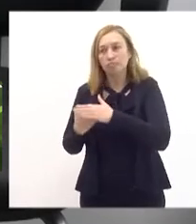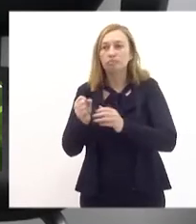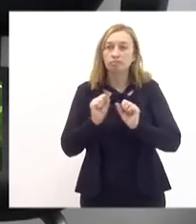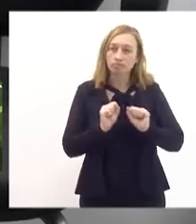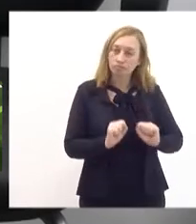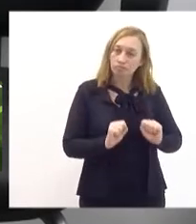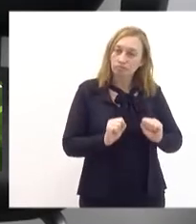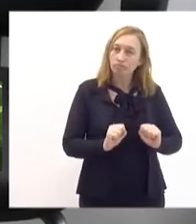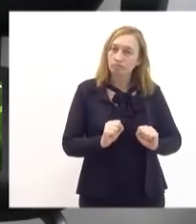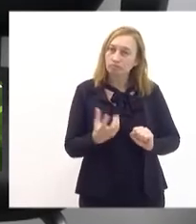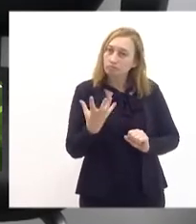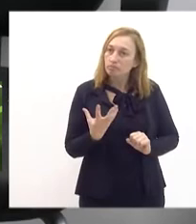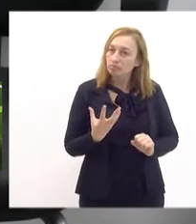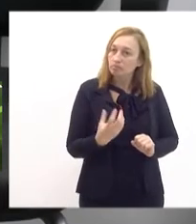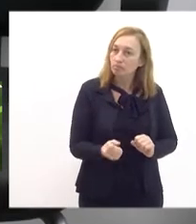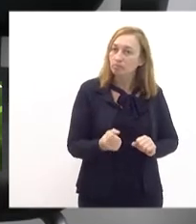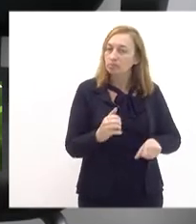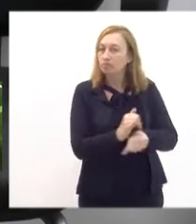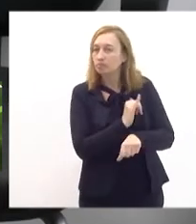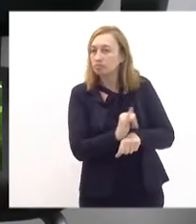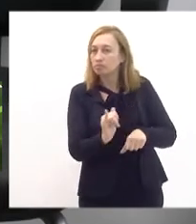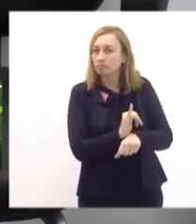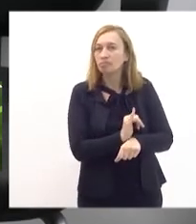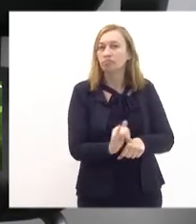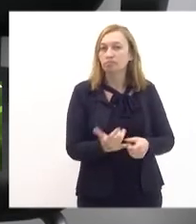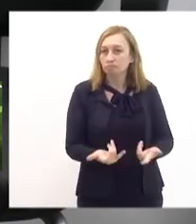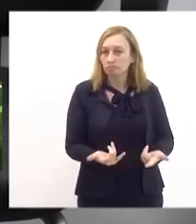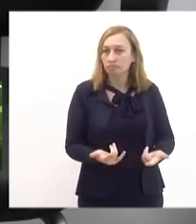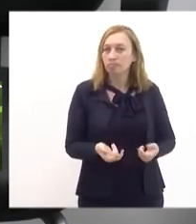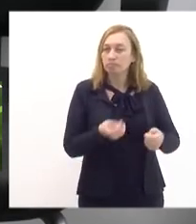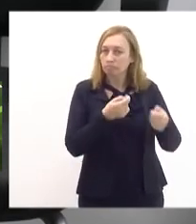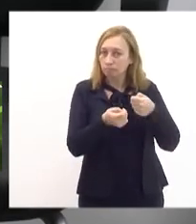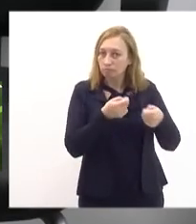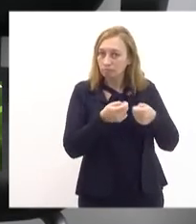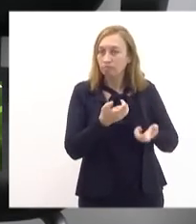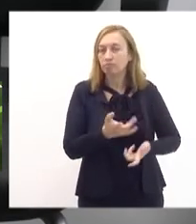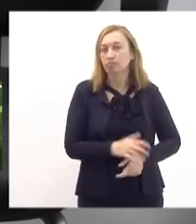possam adotar esses mecanismos de controle.